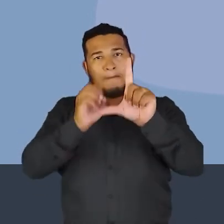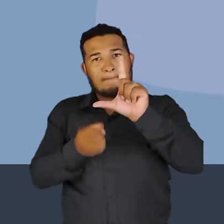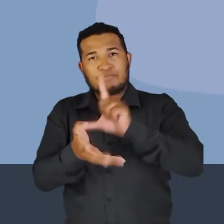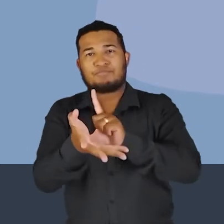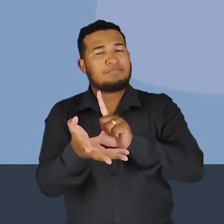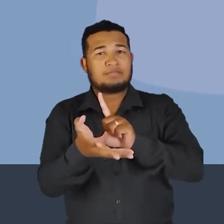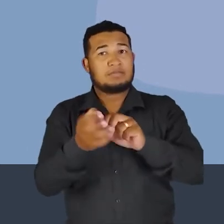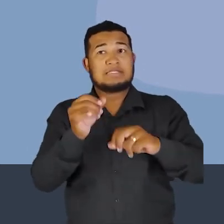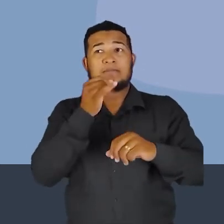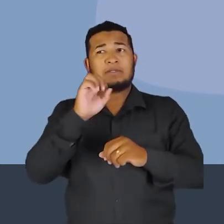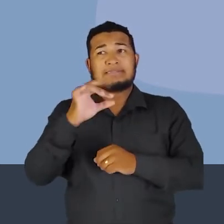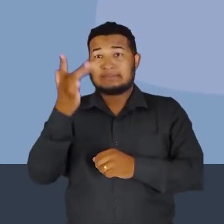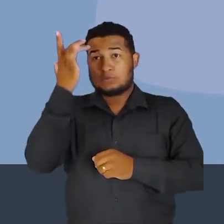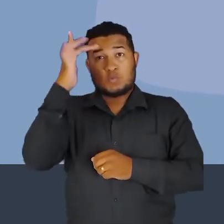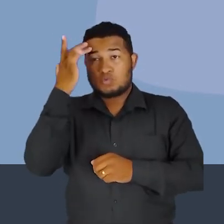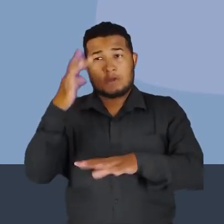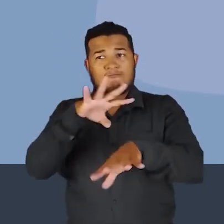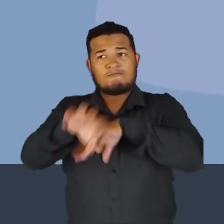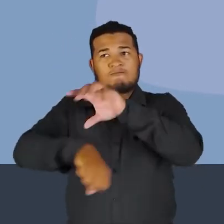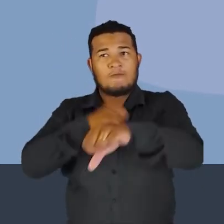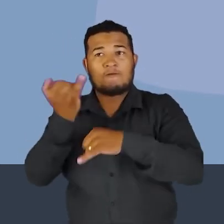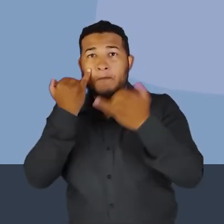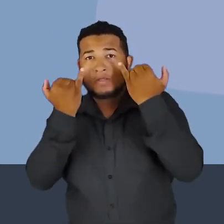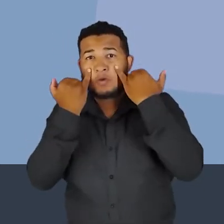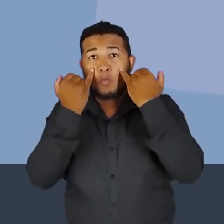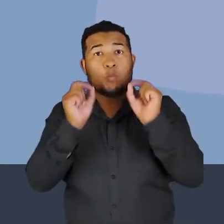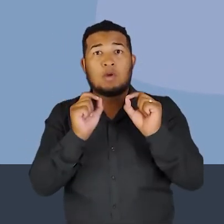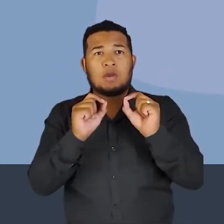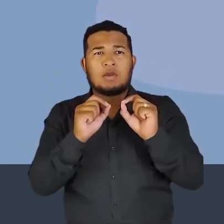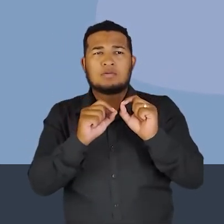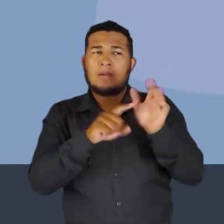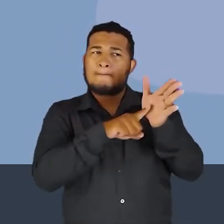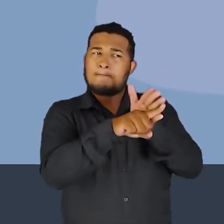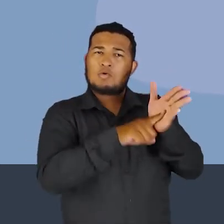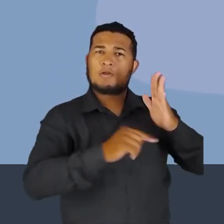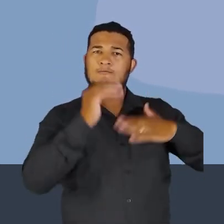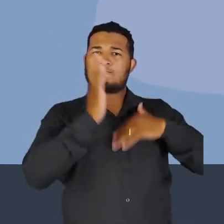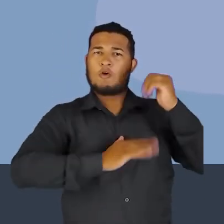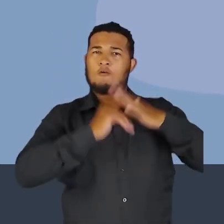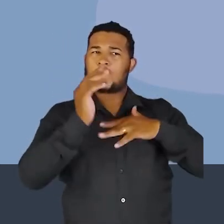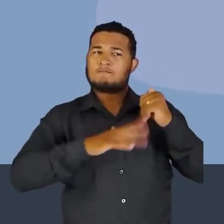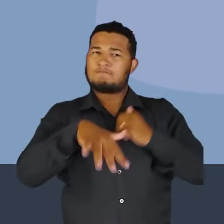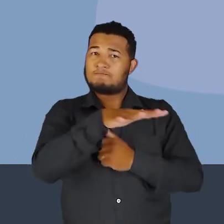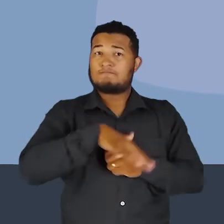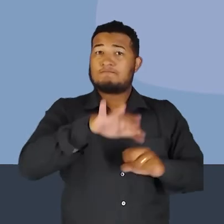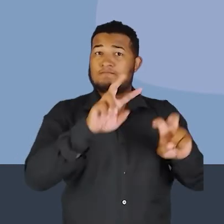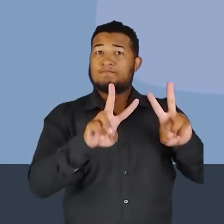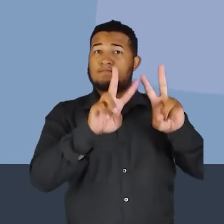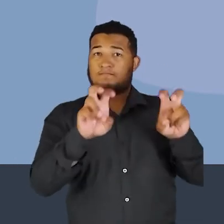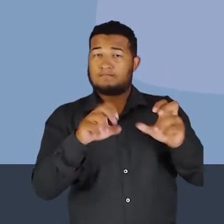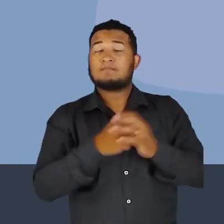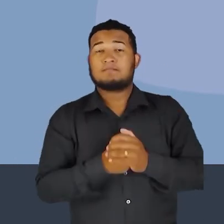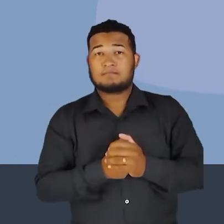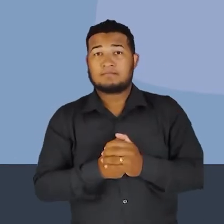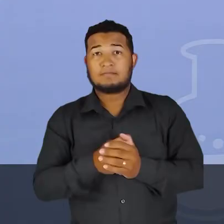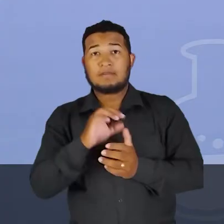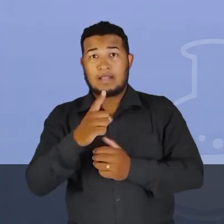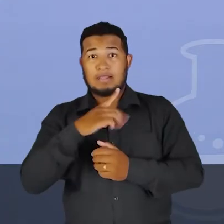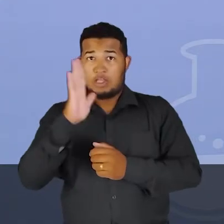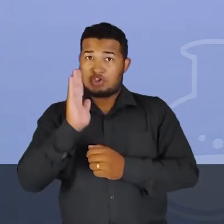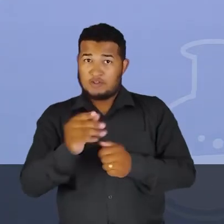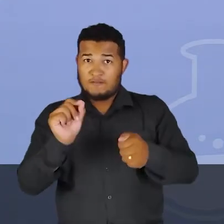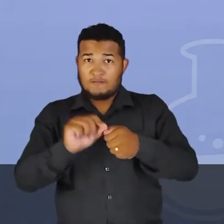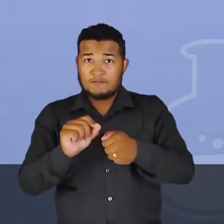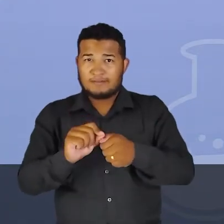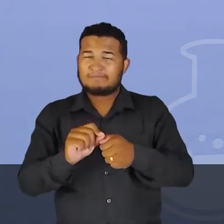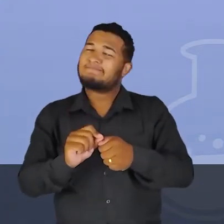sei, se eu não consigo buscar essa informação, eu vou fazer o quê? Consultar especialistas sobre aquele assunto. Fazendo isso, gente, a